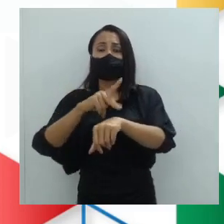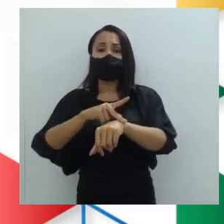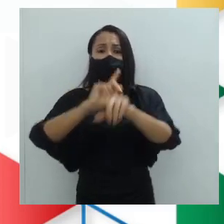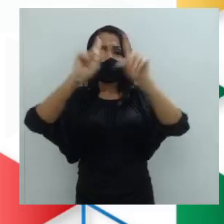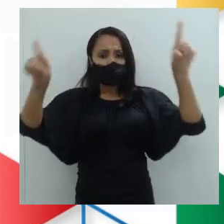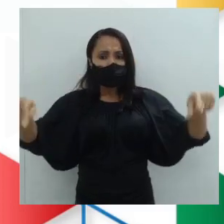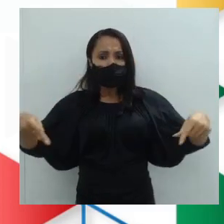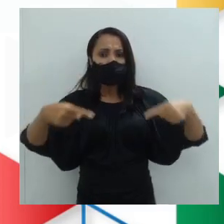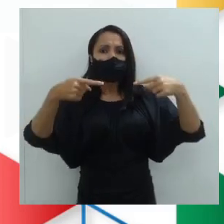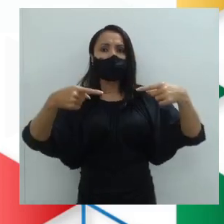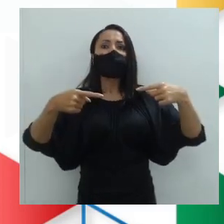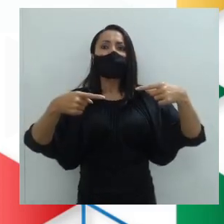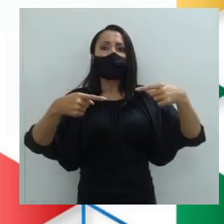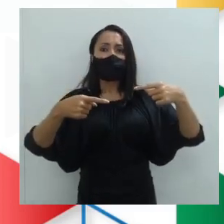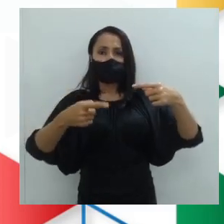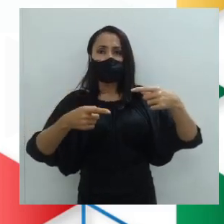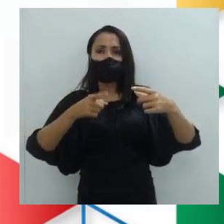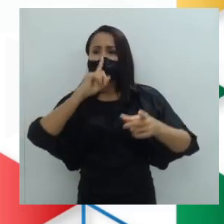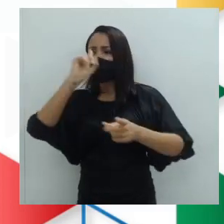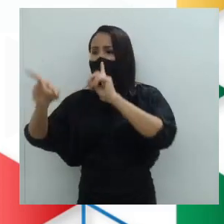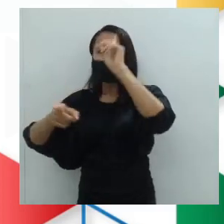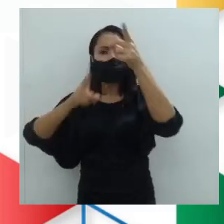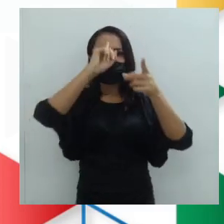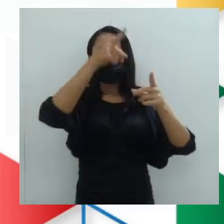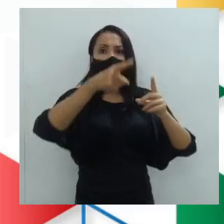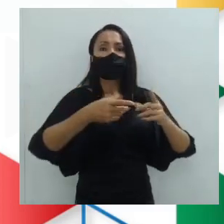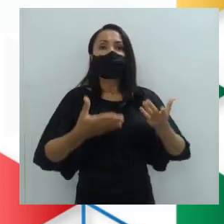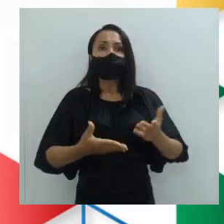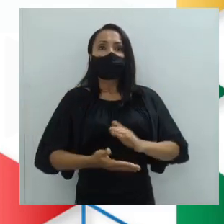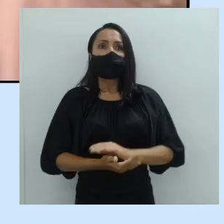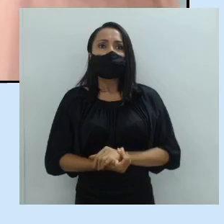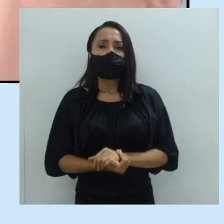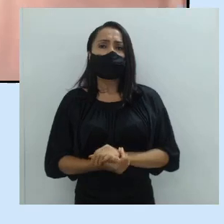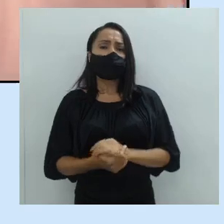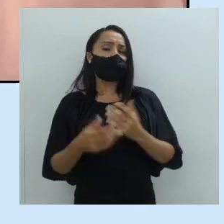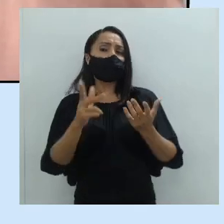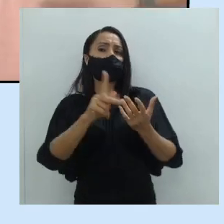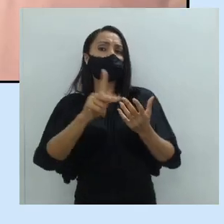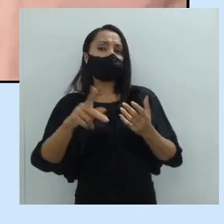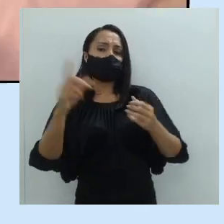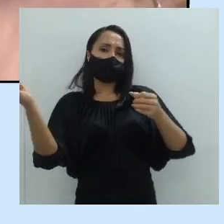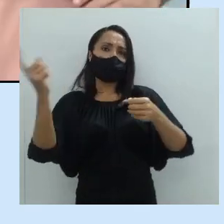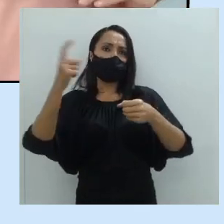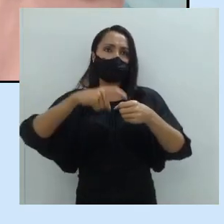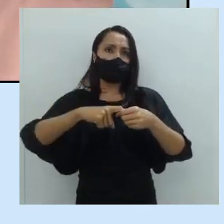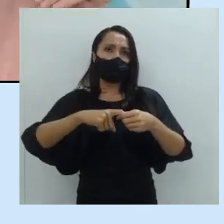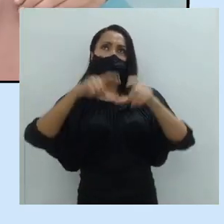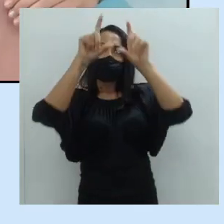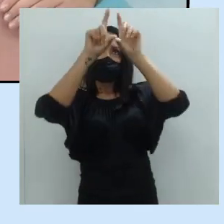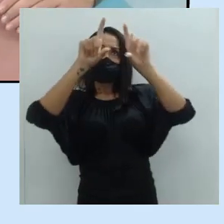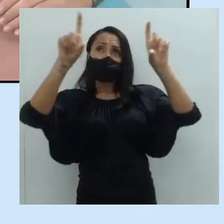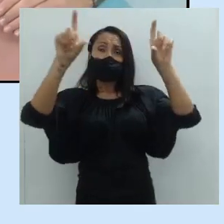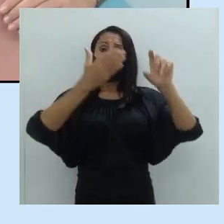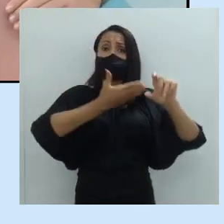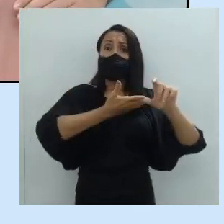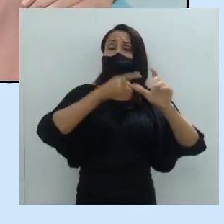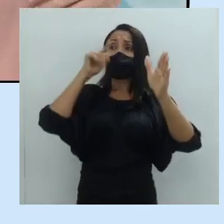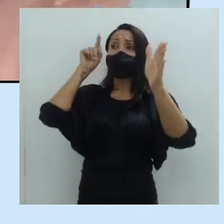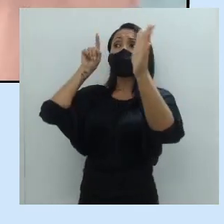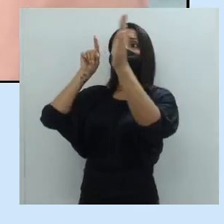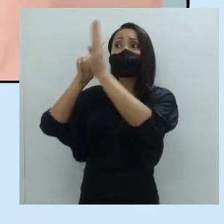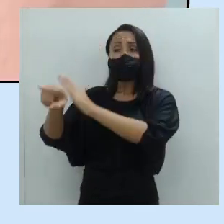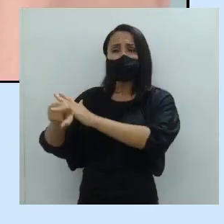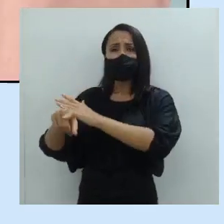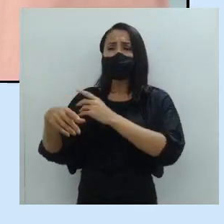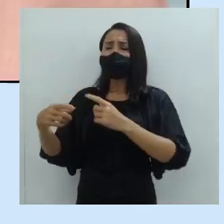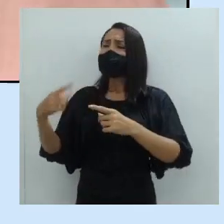Vejam só aqui, voltando a essa tirinha, você diz, como assim, professor? Voltando a ela, veja que o amigo pergunta a H,